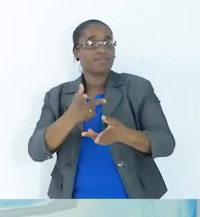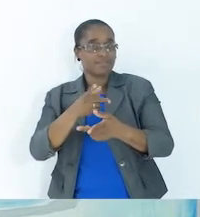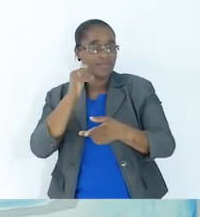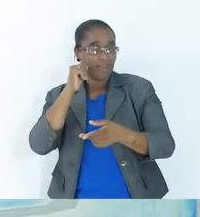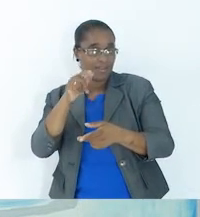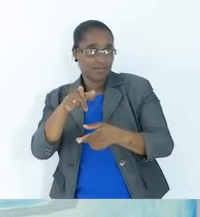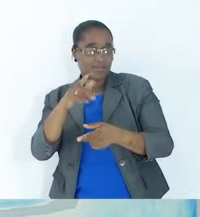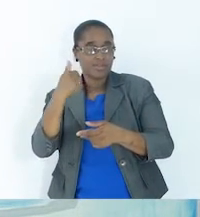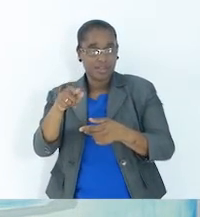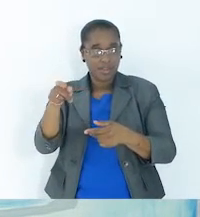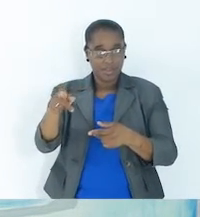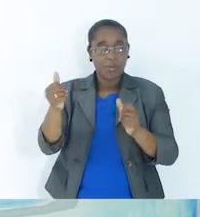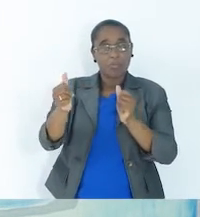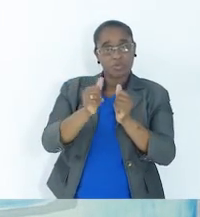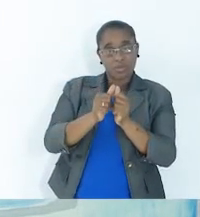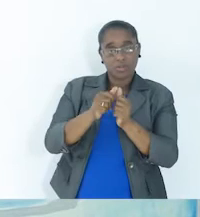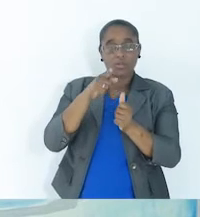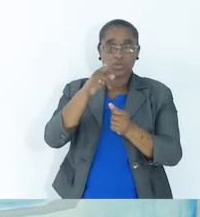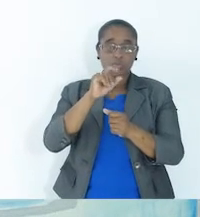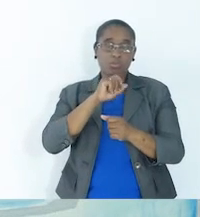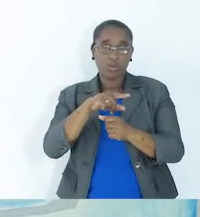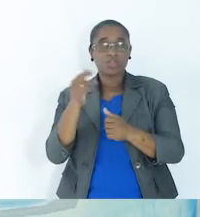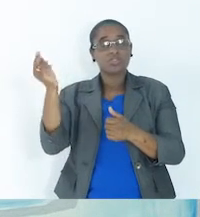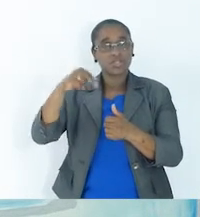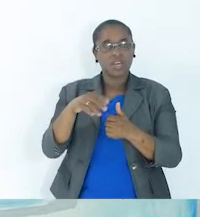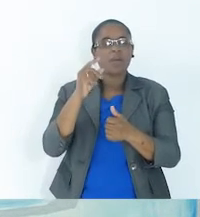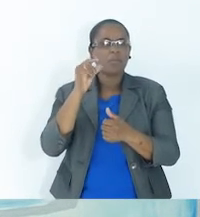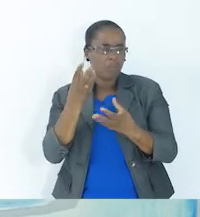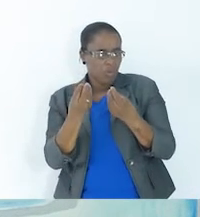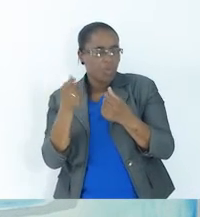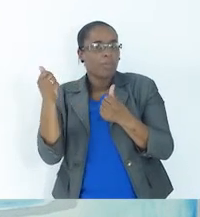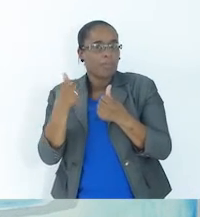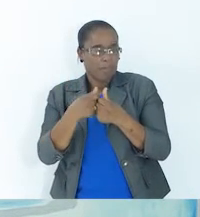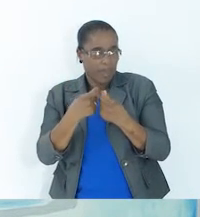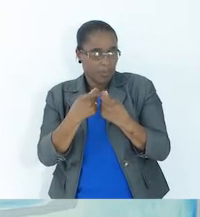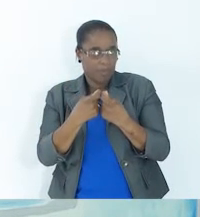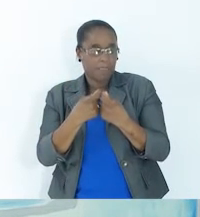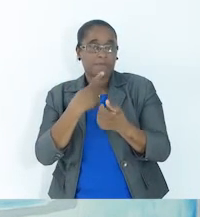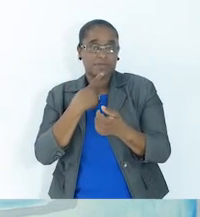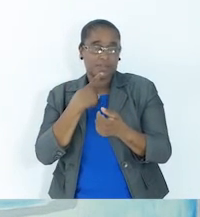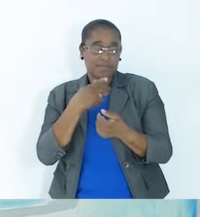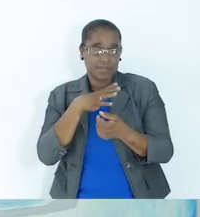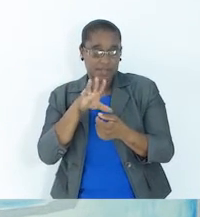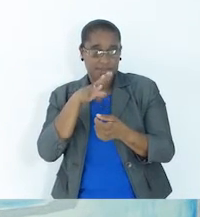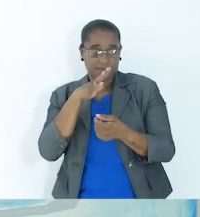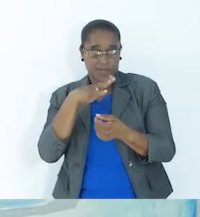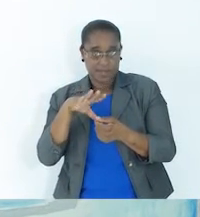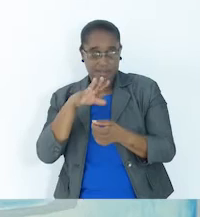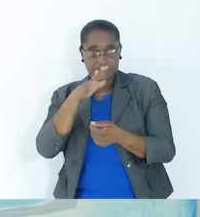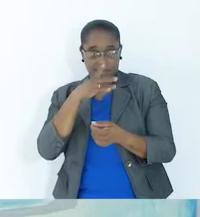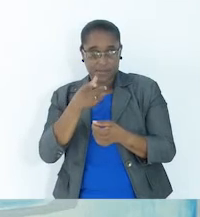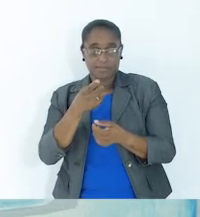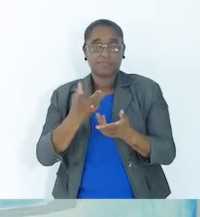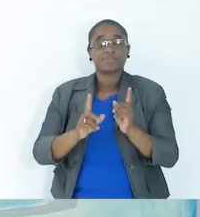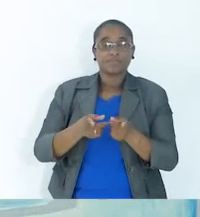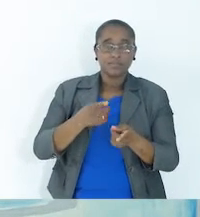uma aproximação, tá bem? Tal qual tu podes chegar bem próximo. Quer dizer que, para entender a mensagem de um poeta, temos